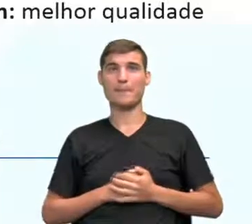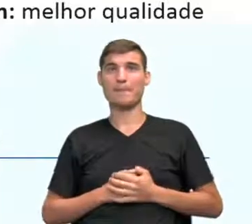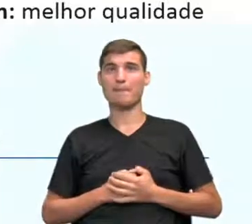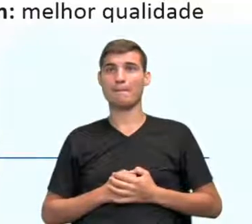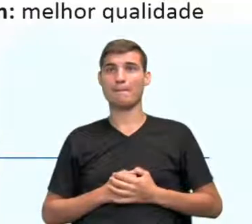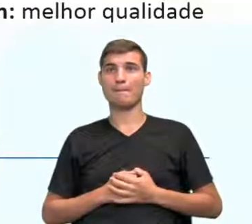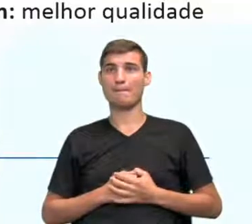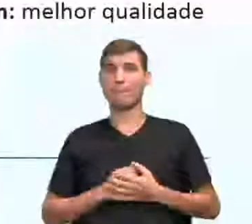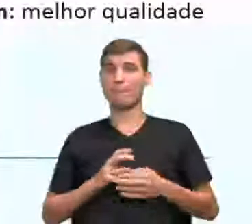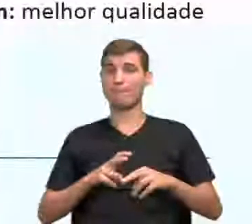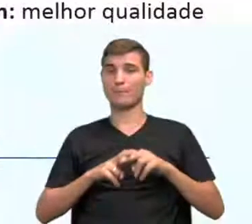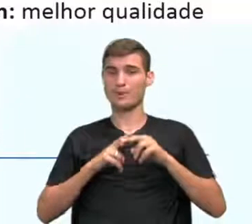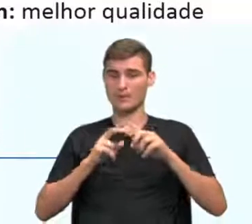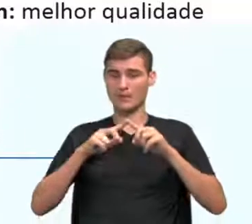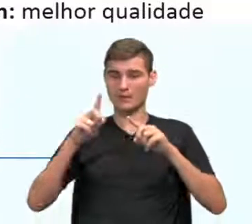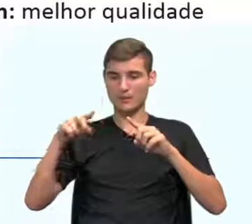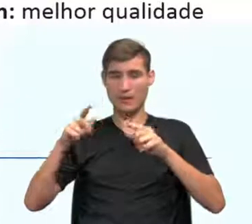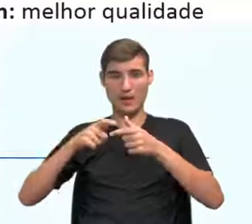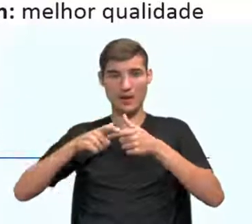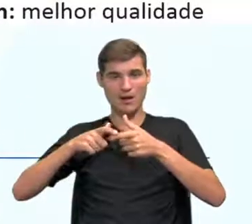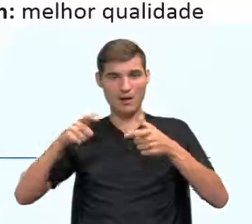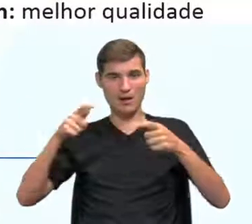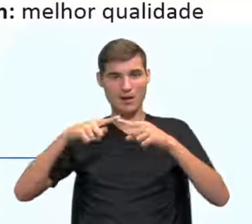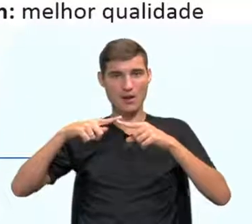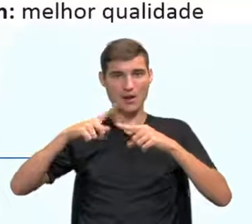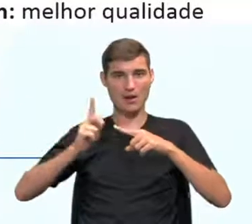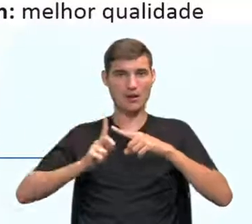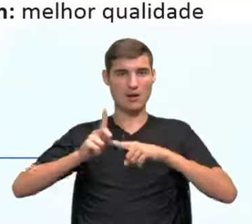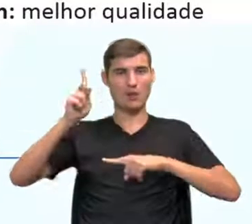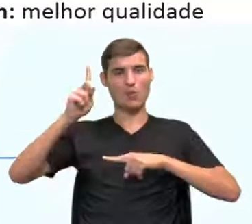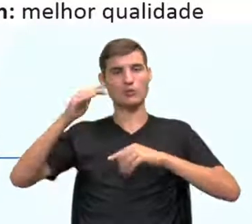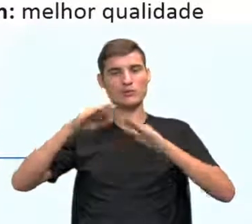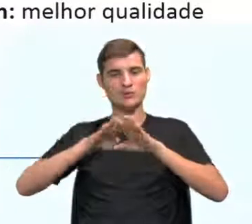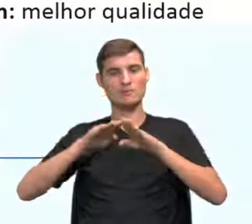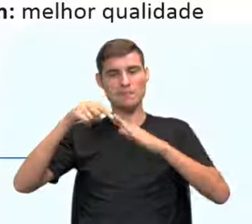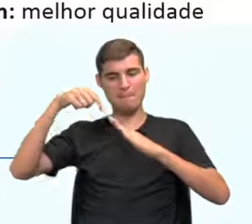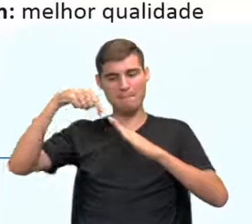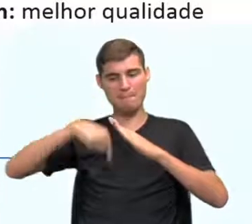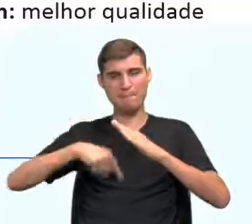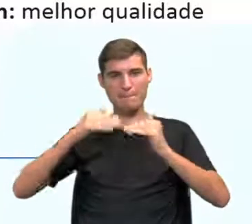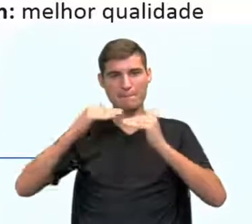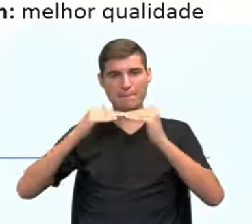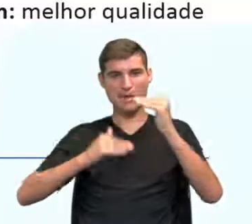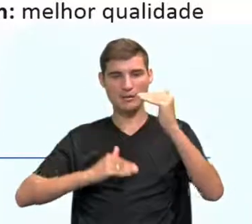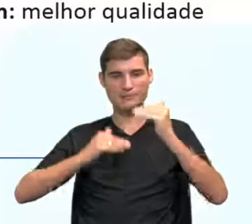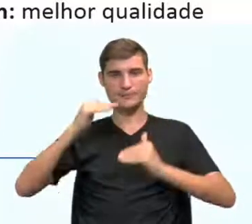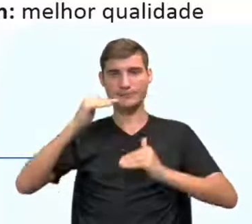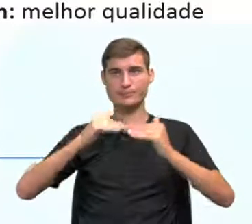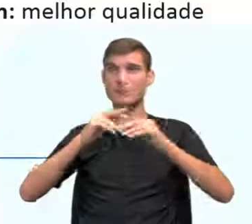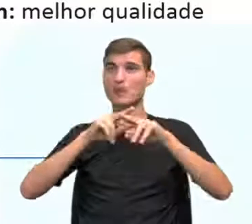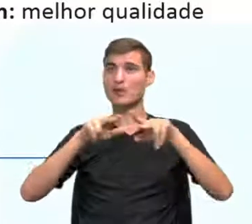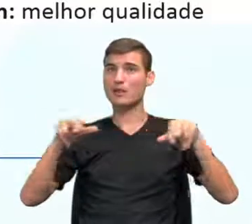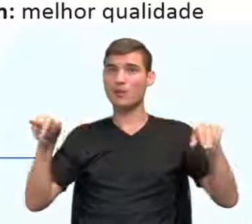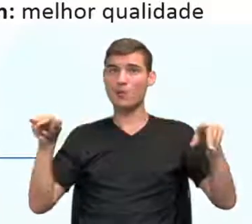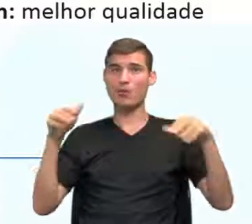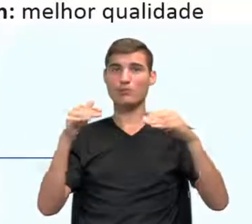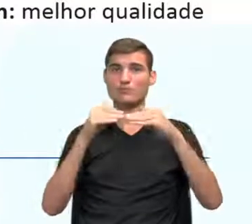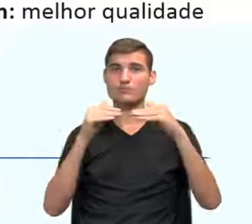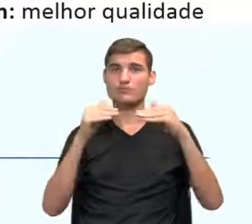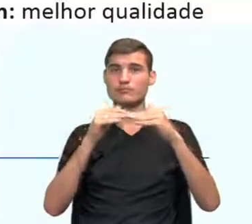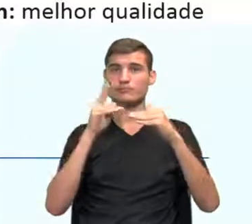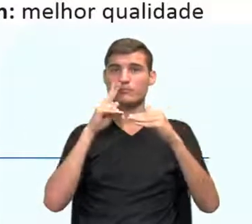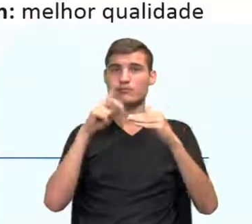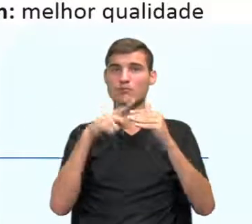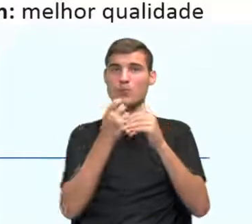que frequências altas e baixas oscilam na mesma amplitude. Aqui você vê a mesma amplitude